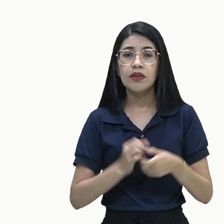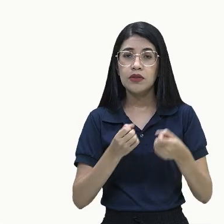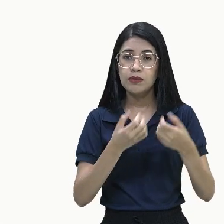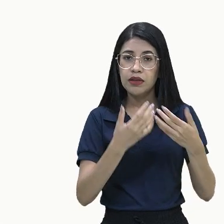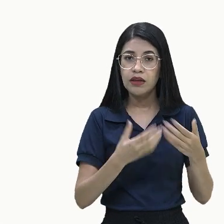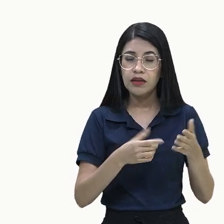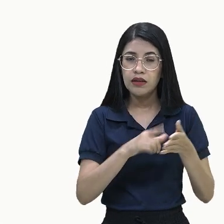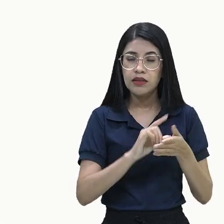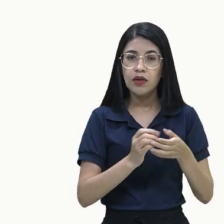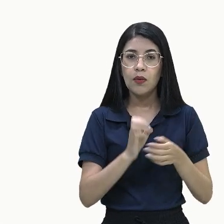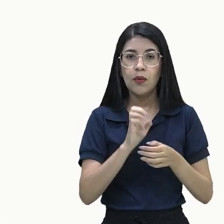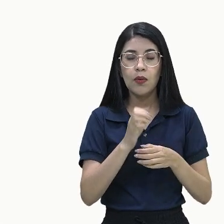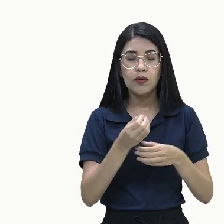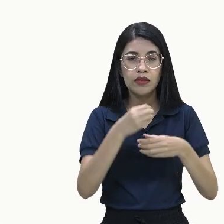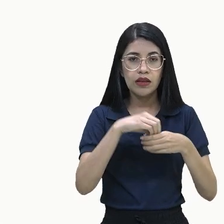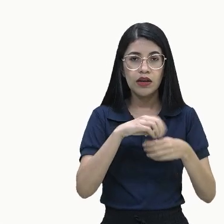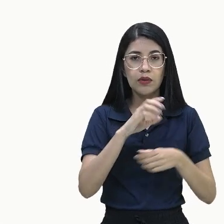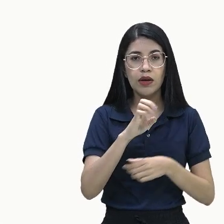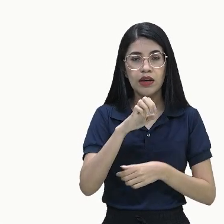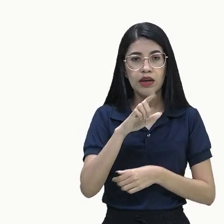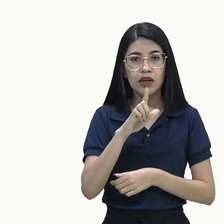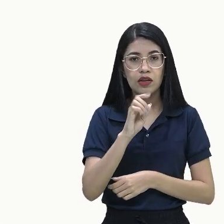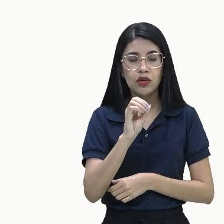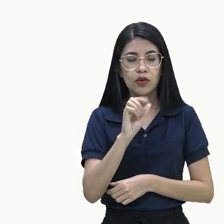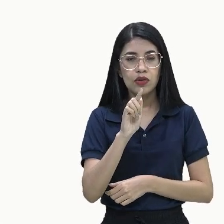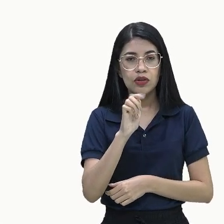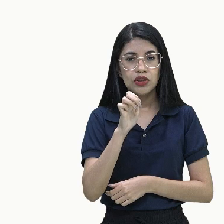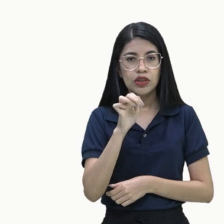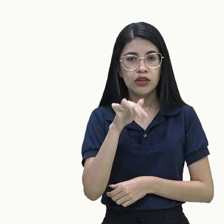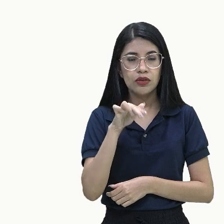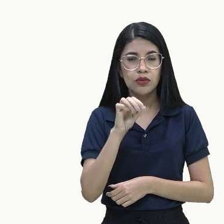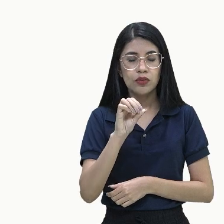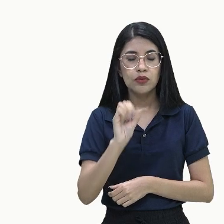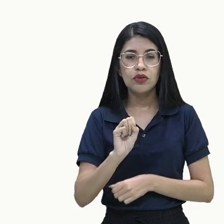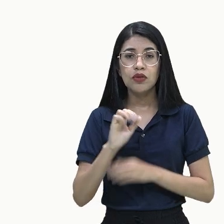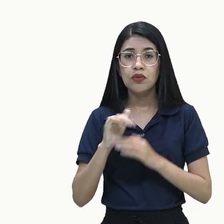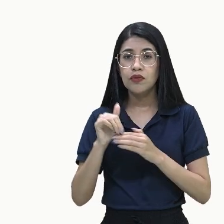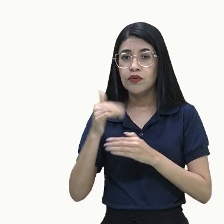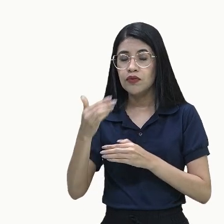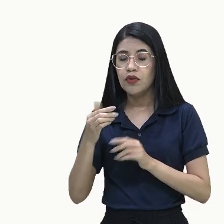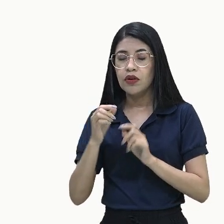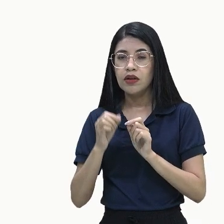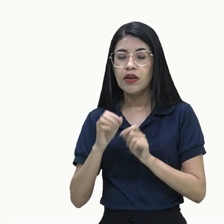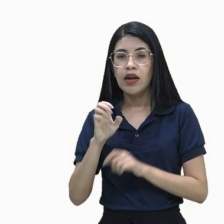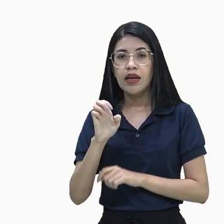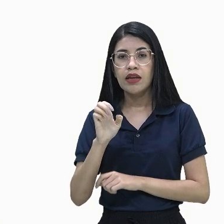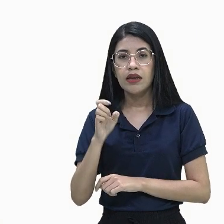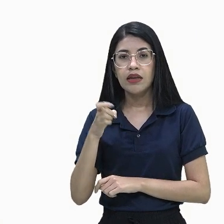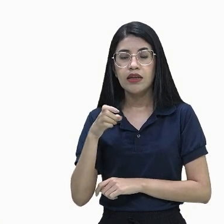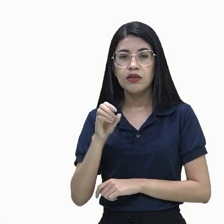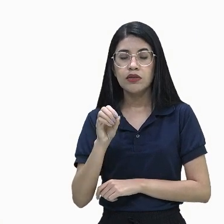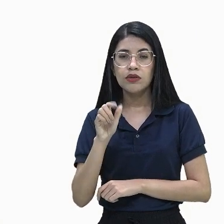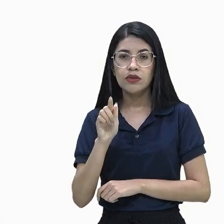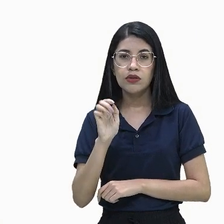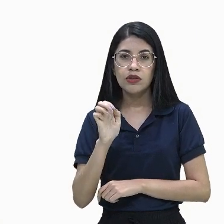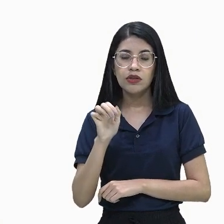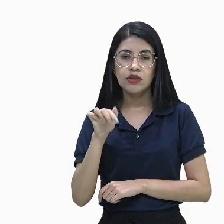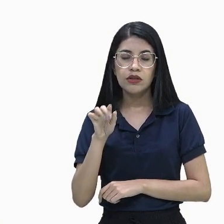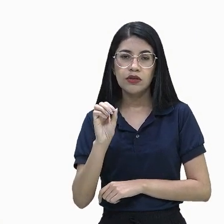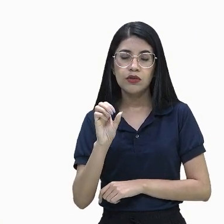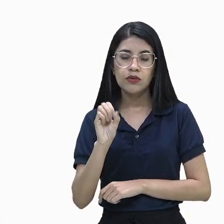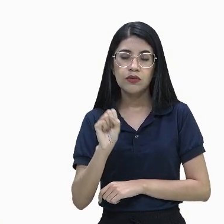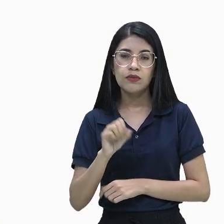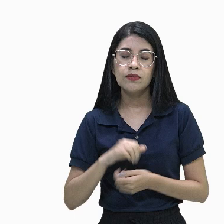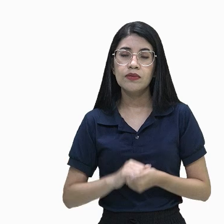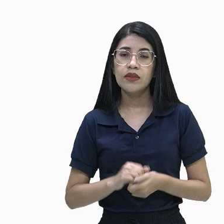são endógenos, né? Ou endógenos. Já os externos, nós chamamos eles também de exógenos.